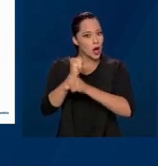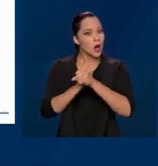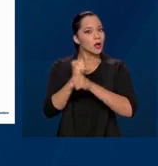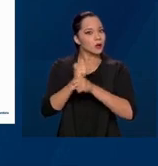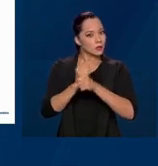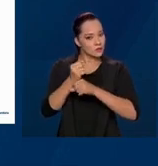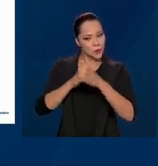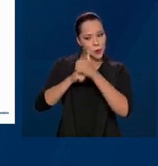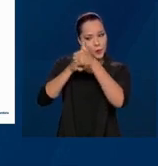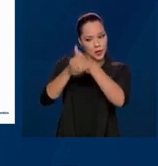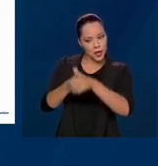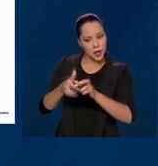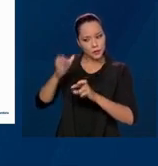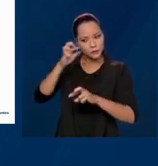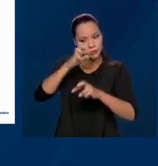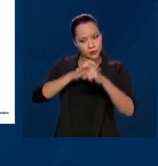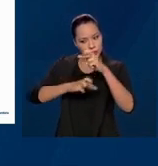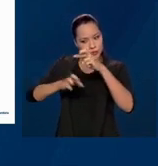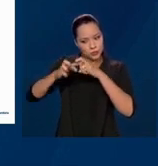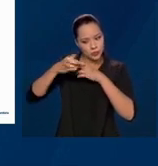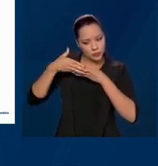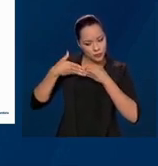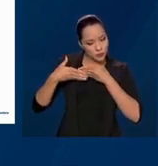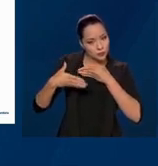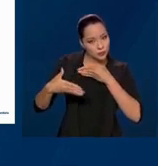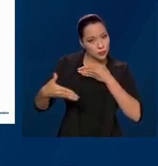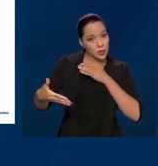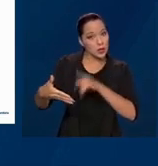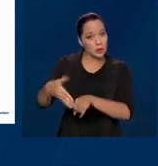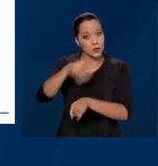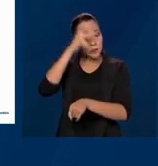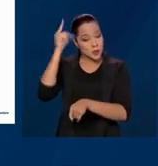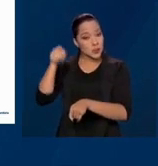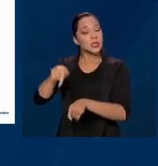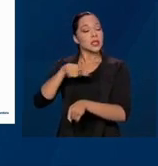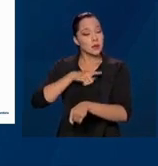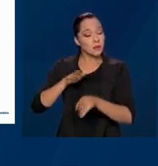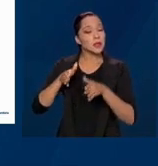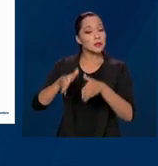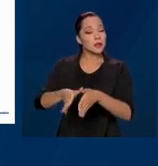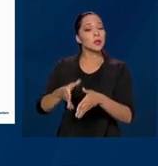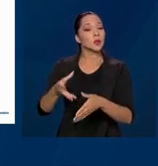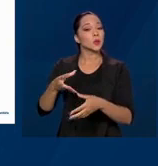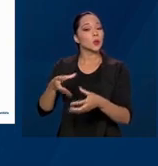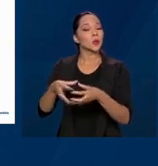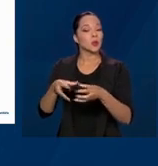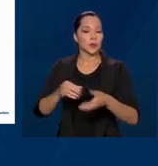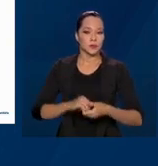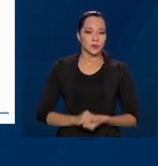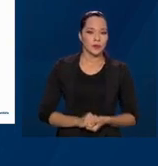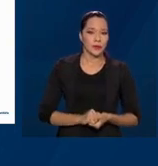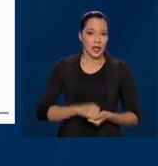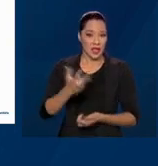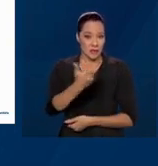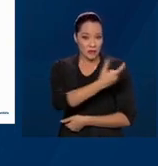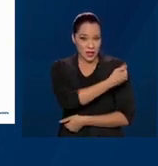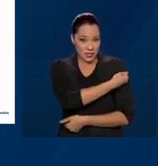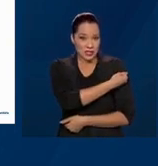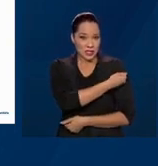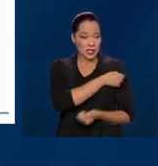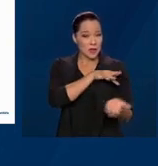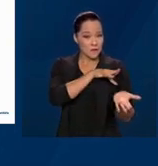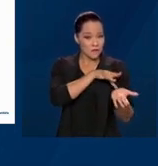esse acompanhamento vai seguir para essas pessoas que estão participando desse grupo. E o placebo é um placebo com hidróxido de